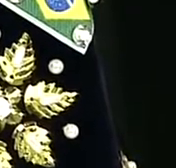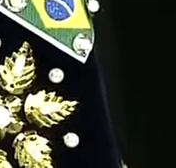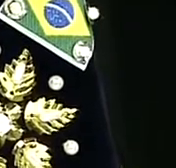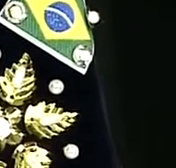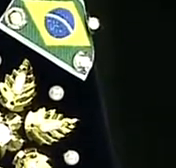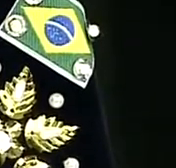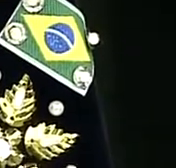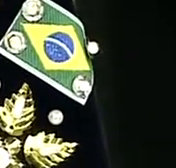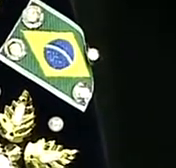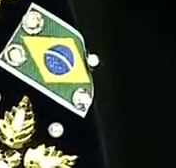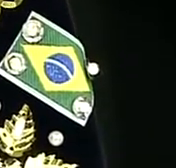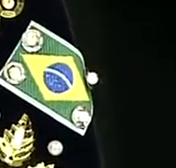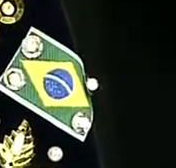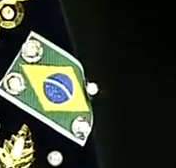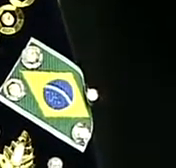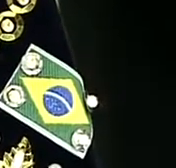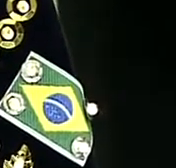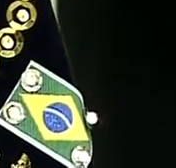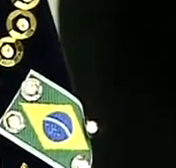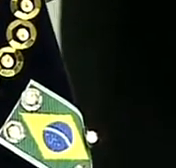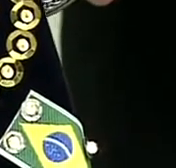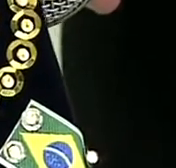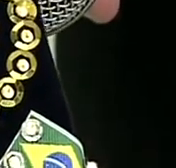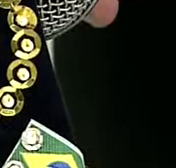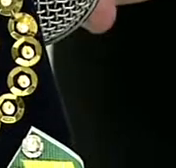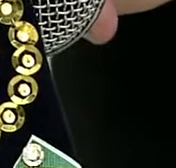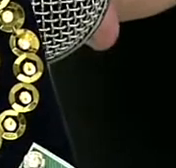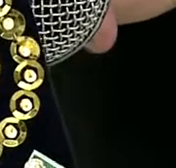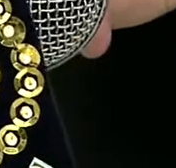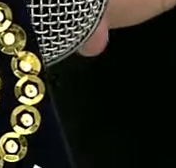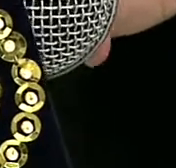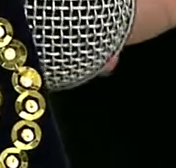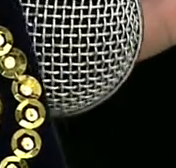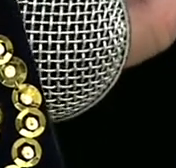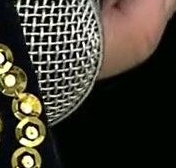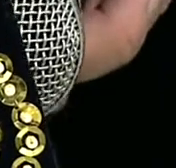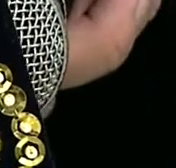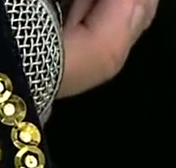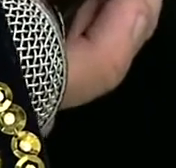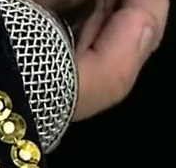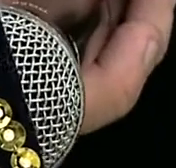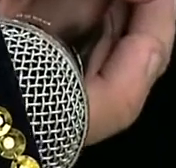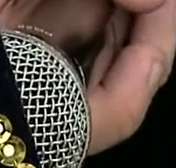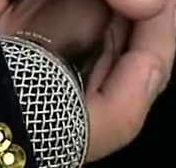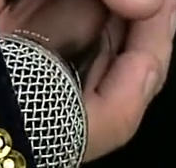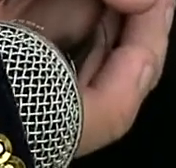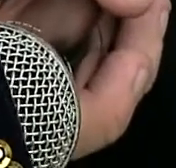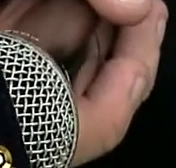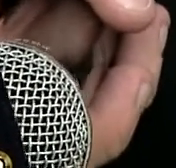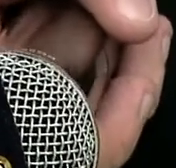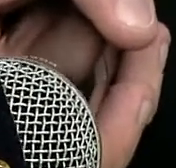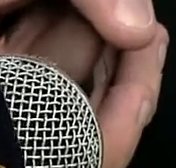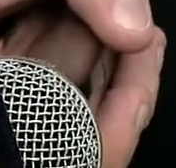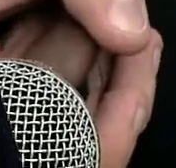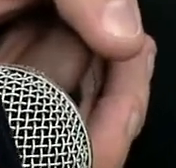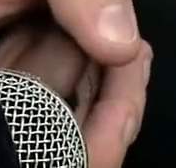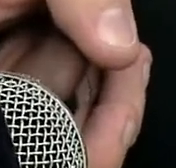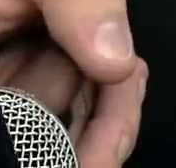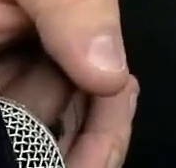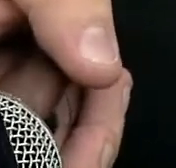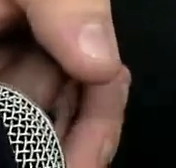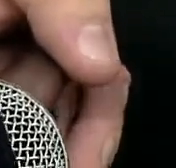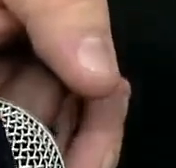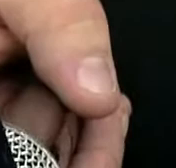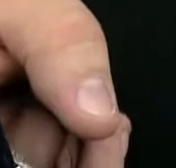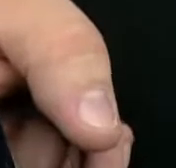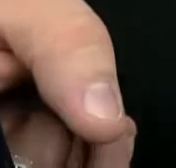Jesus Cristo, seu único filho, nosso Senhor, que foi concebido pelo poder. Ela reza, você pode apertar de novo e ela para. Ela reza,